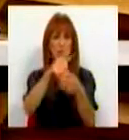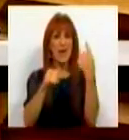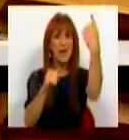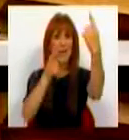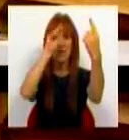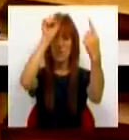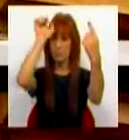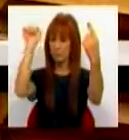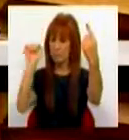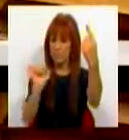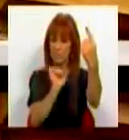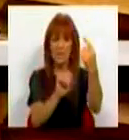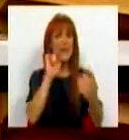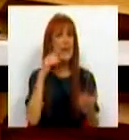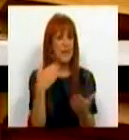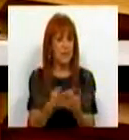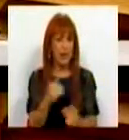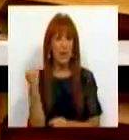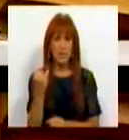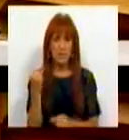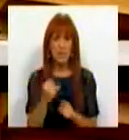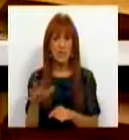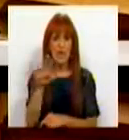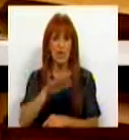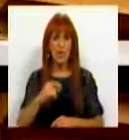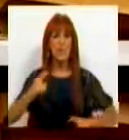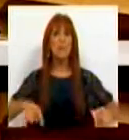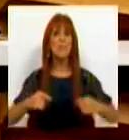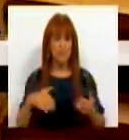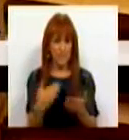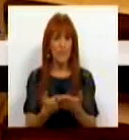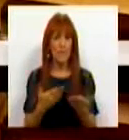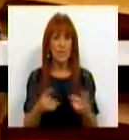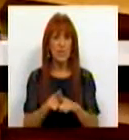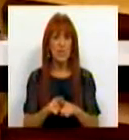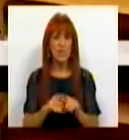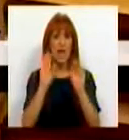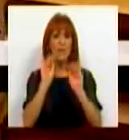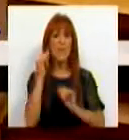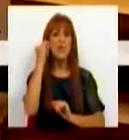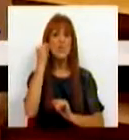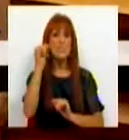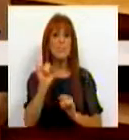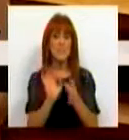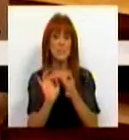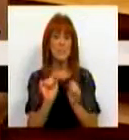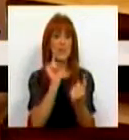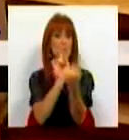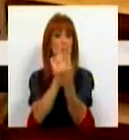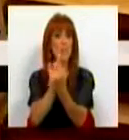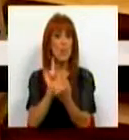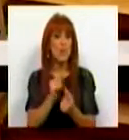cada distrito. Foi garantida pelo Instituto Nacional de Reabilitação a formação específica neste